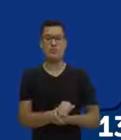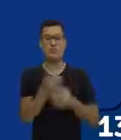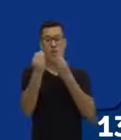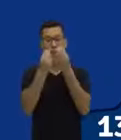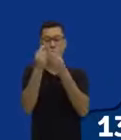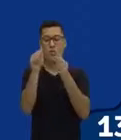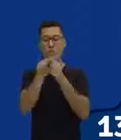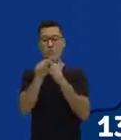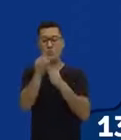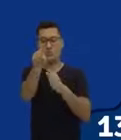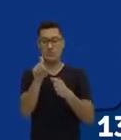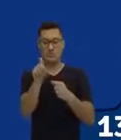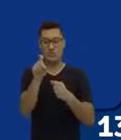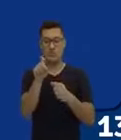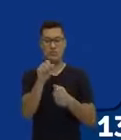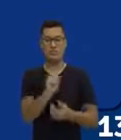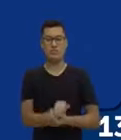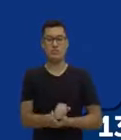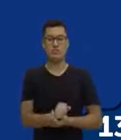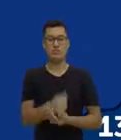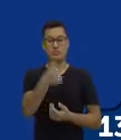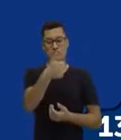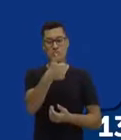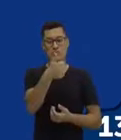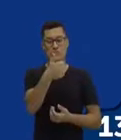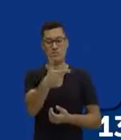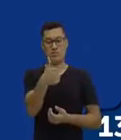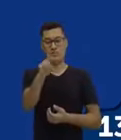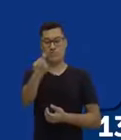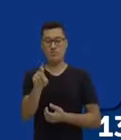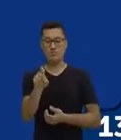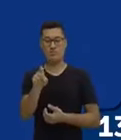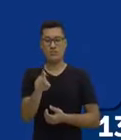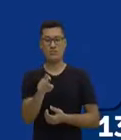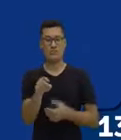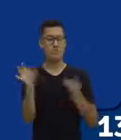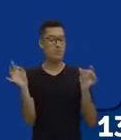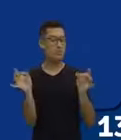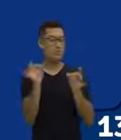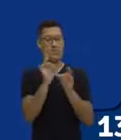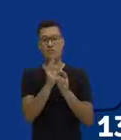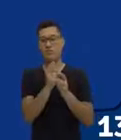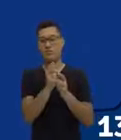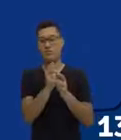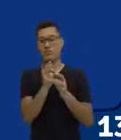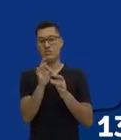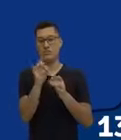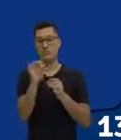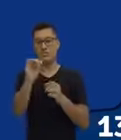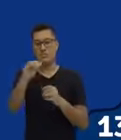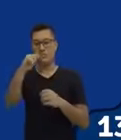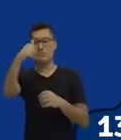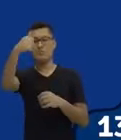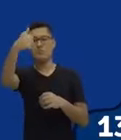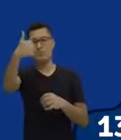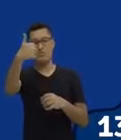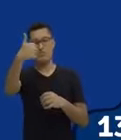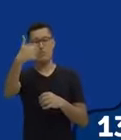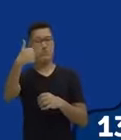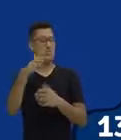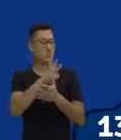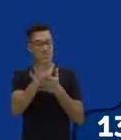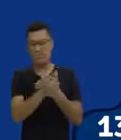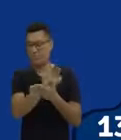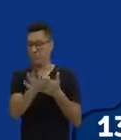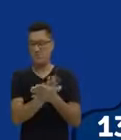X peças, ele vai ter 12X. E observa, o X está elevado a 1, ó, vou colocar aqui, ó, não tem expoente